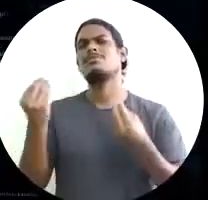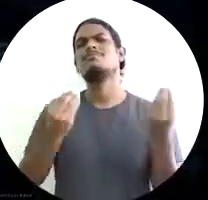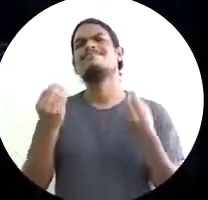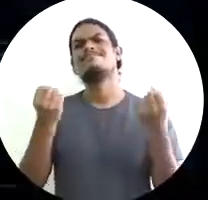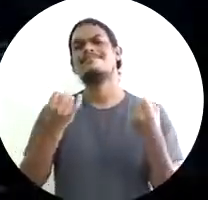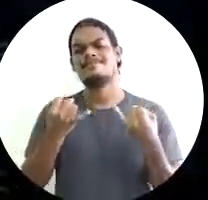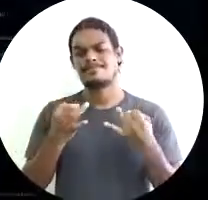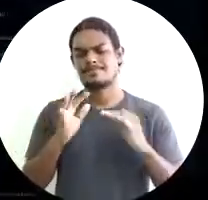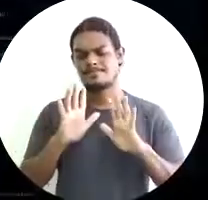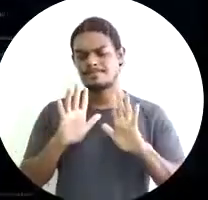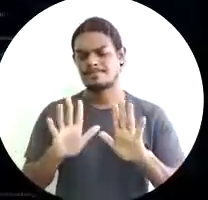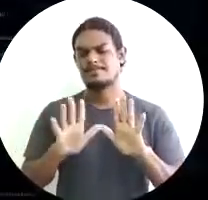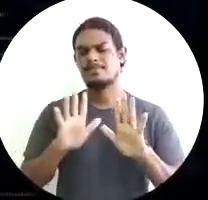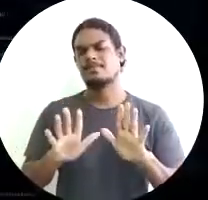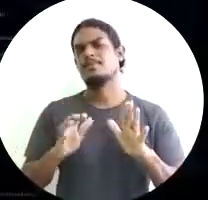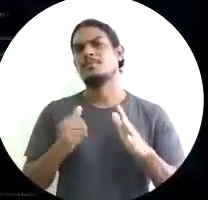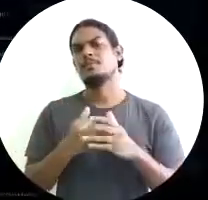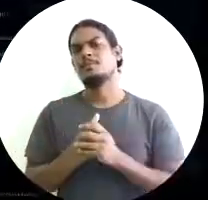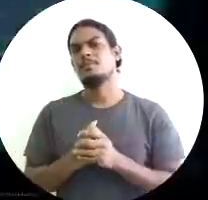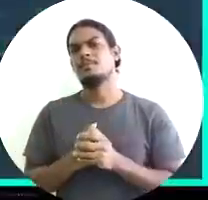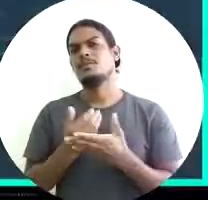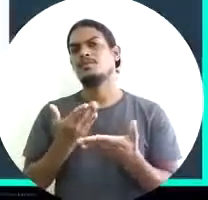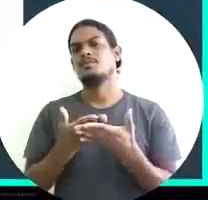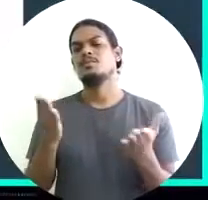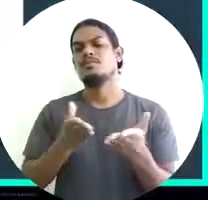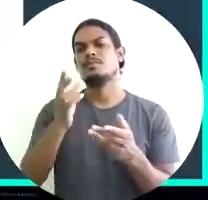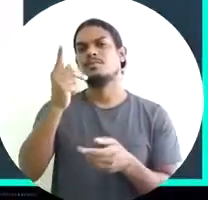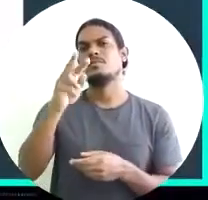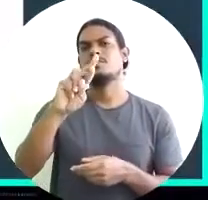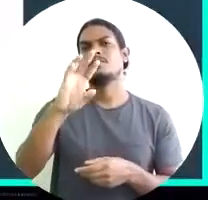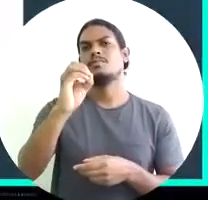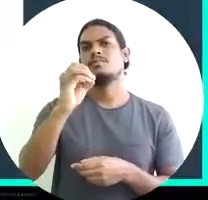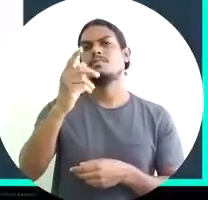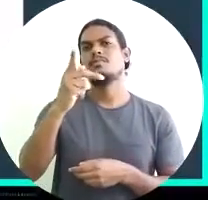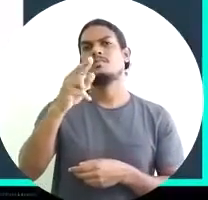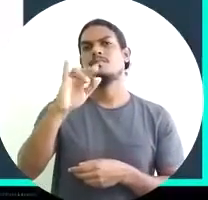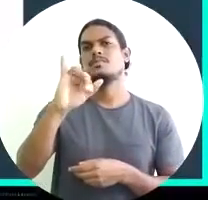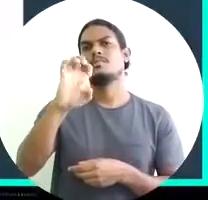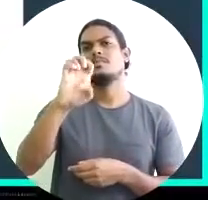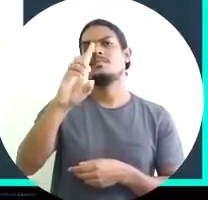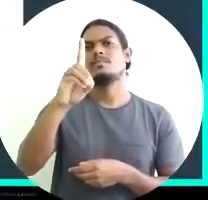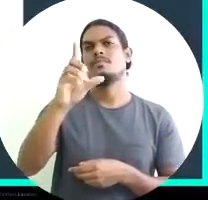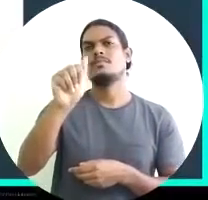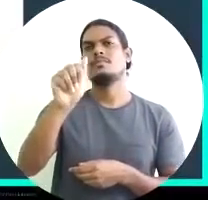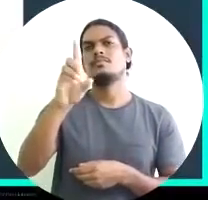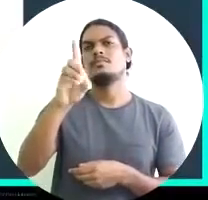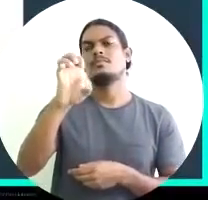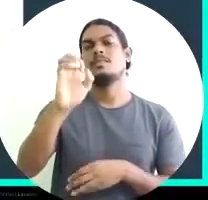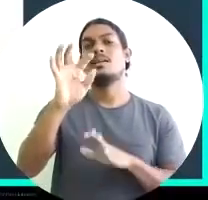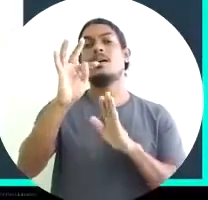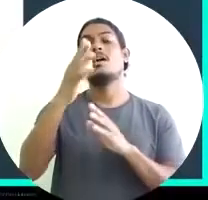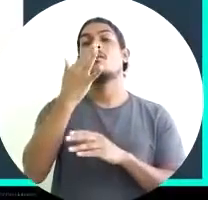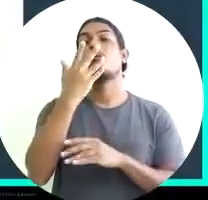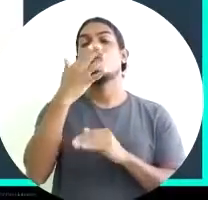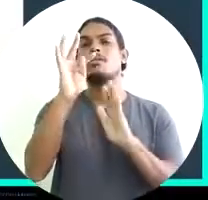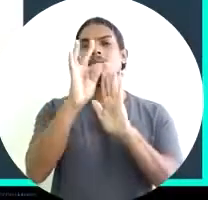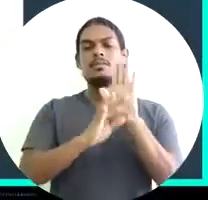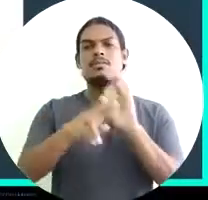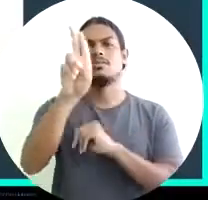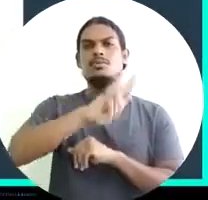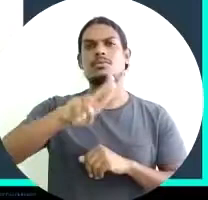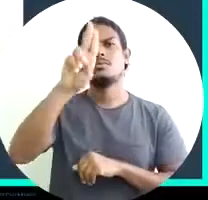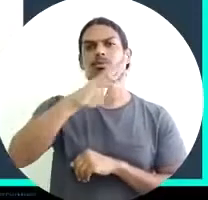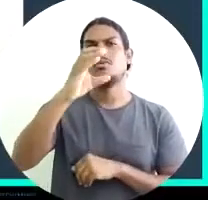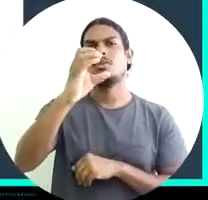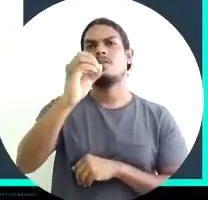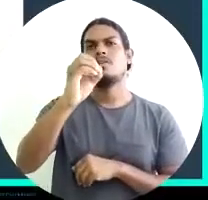isso? Vamos ver através das suas propriedades. Por exemplo, a cor do texto. A gente utiliza color. A propriedade color,